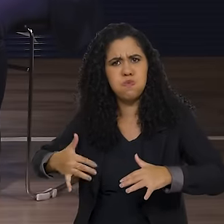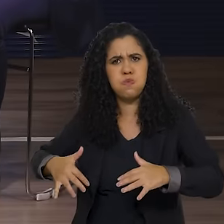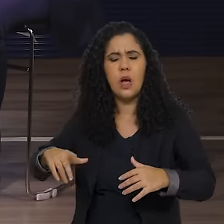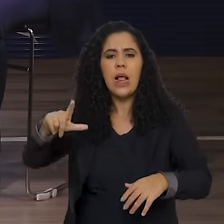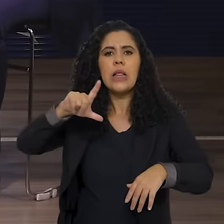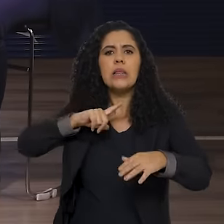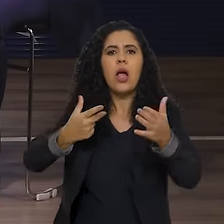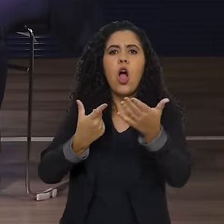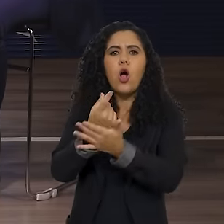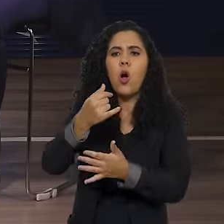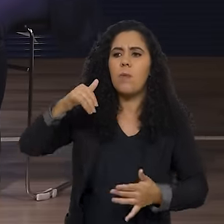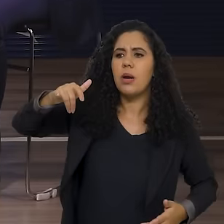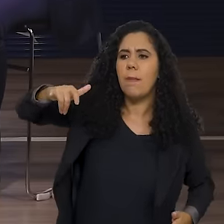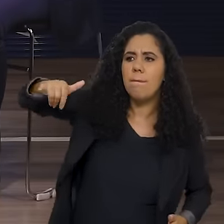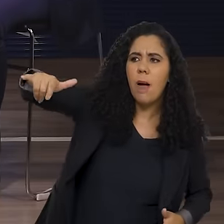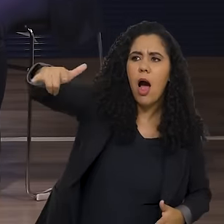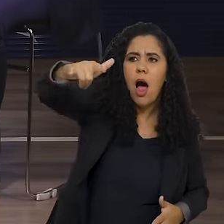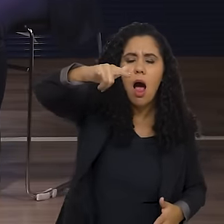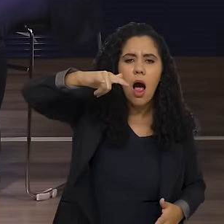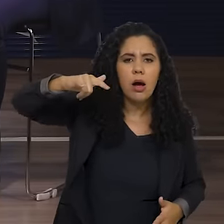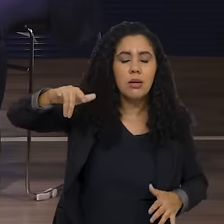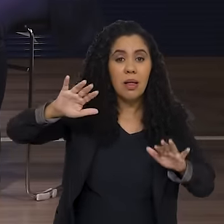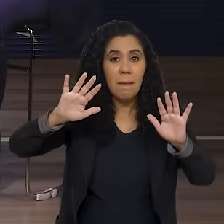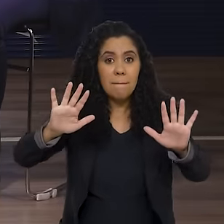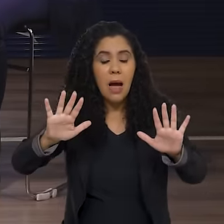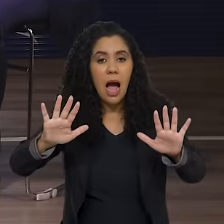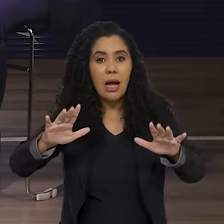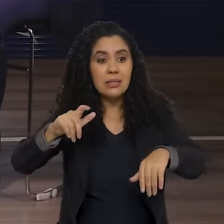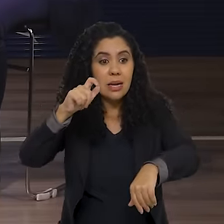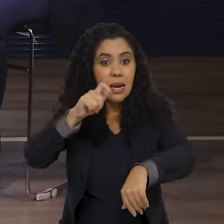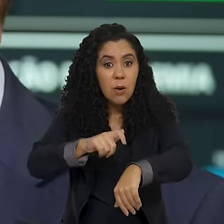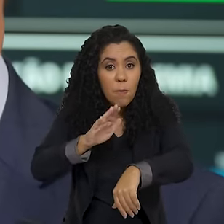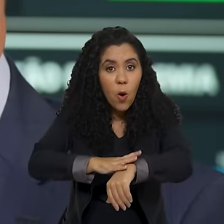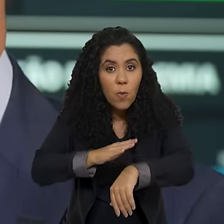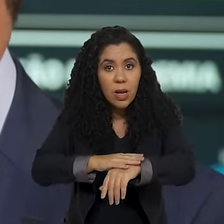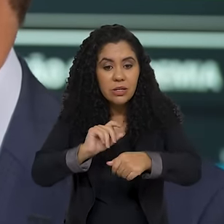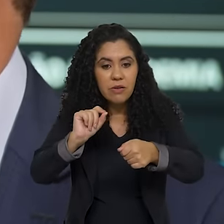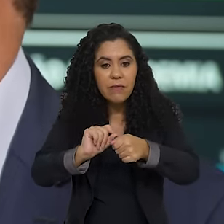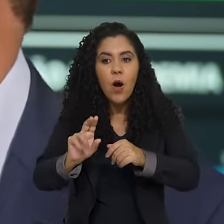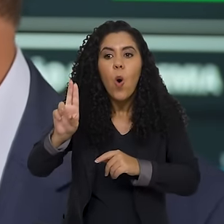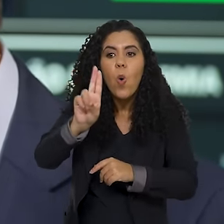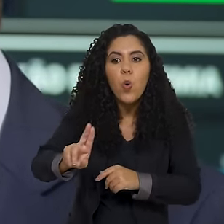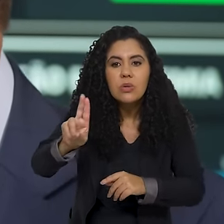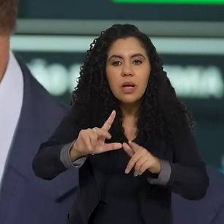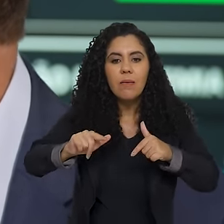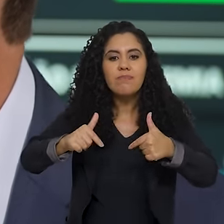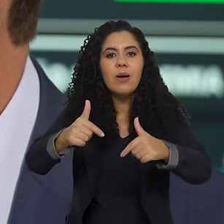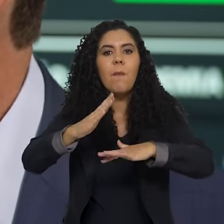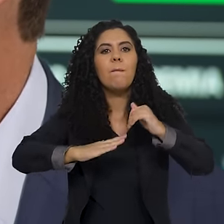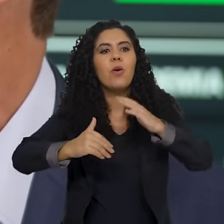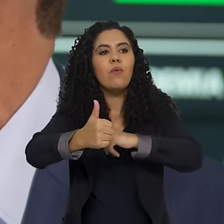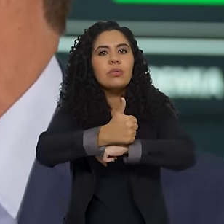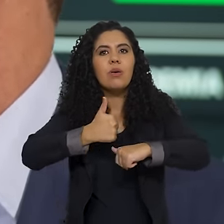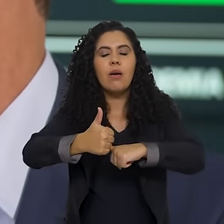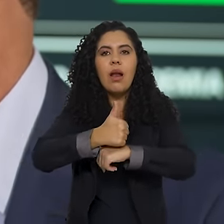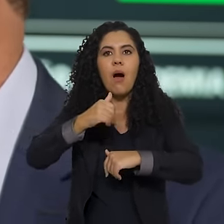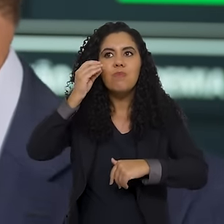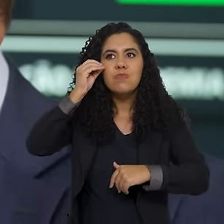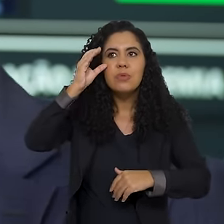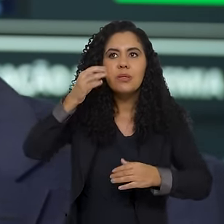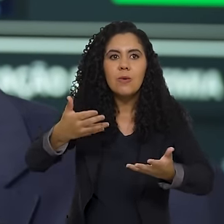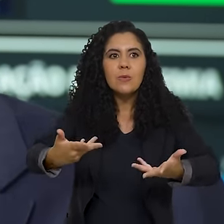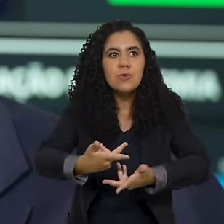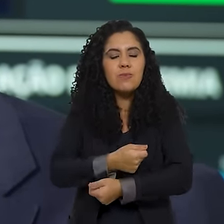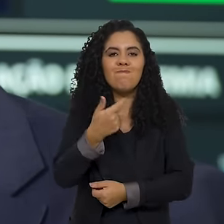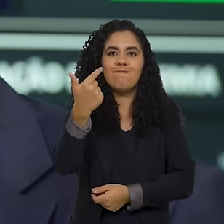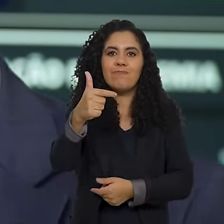tecnologicamente, ele compra drones, compra a melhor tecnologia, mas na hora de tocar, de operar, você não tem profissionais qualificados. Então, claro que esse